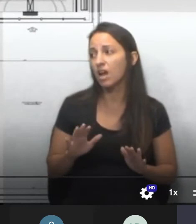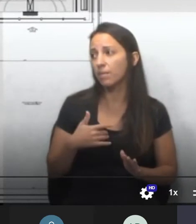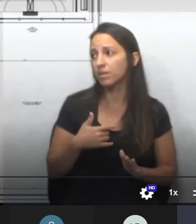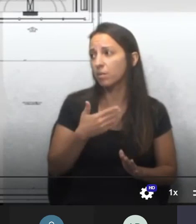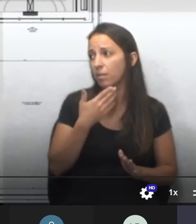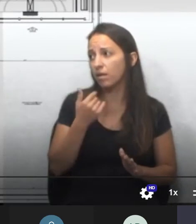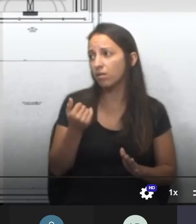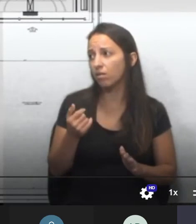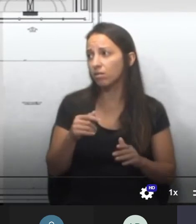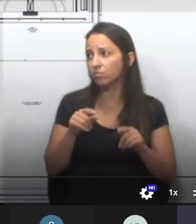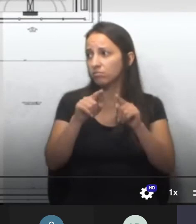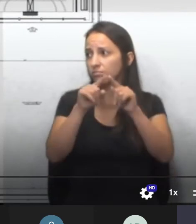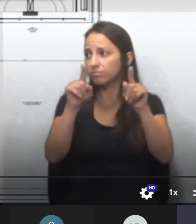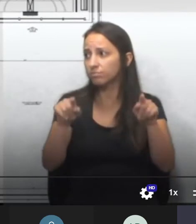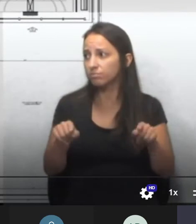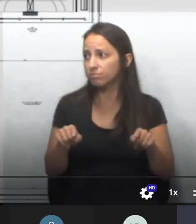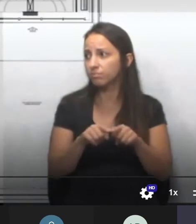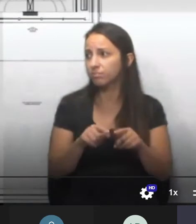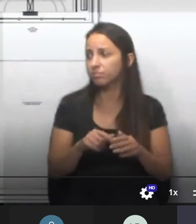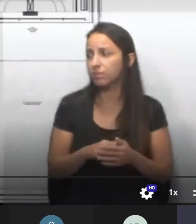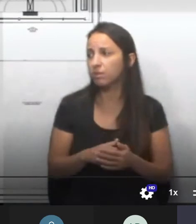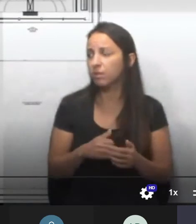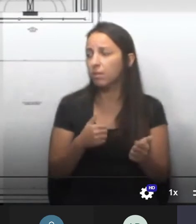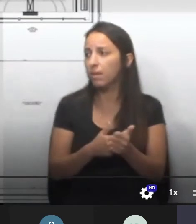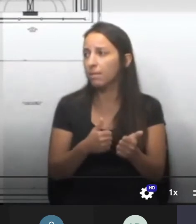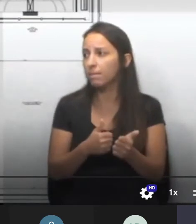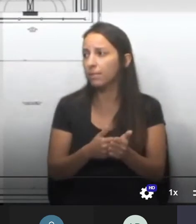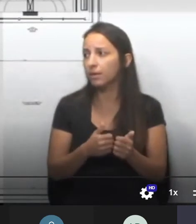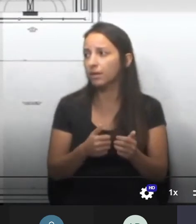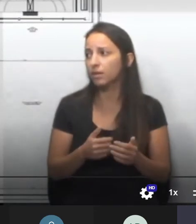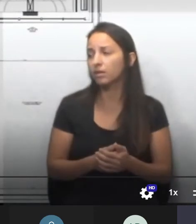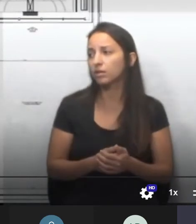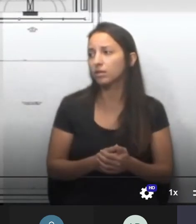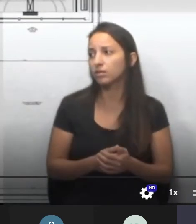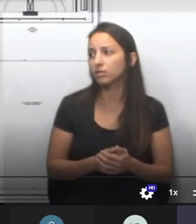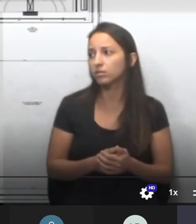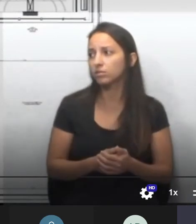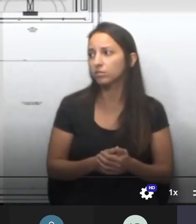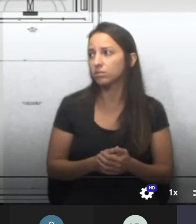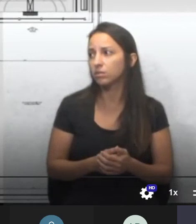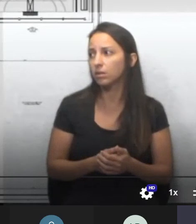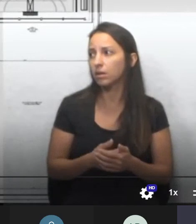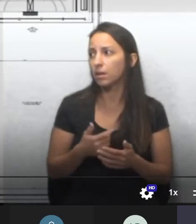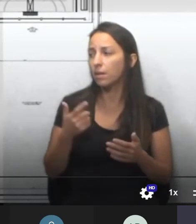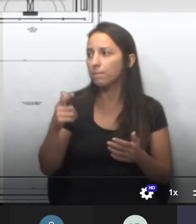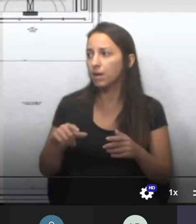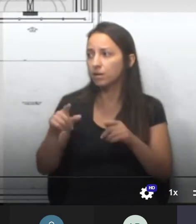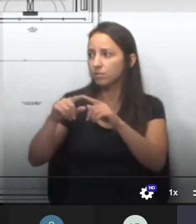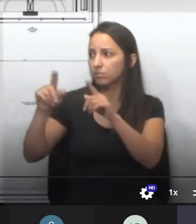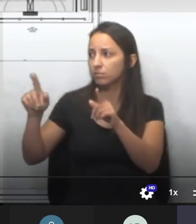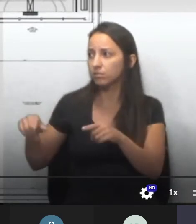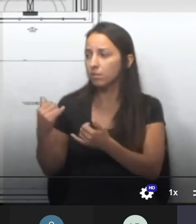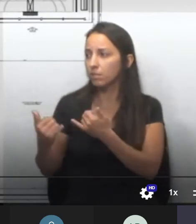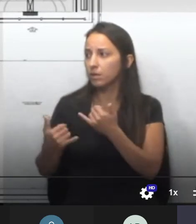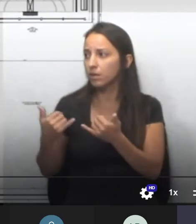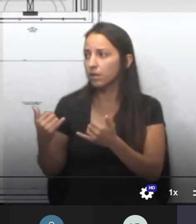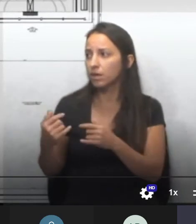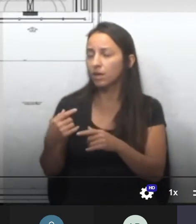tivesse assim, olha, porque aí tá bem mais próximo da entrada e saída, sobra mais espaço para brincar do que